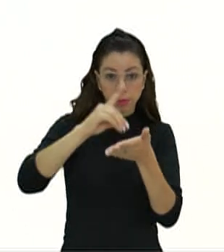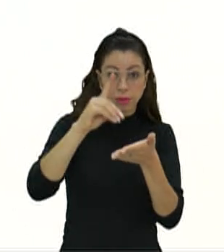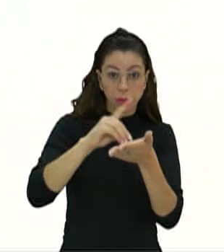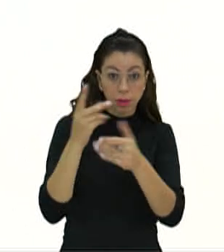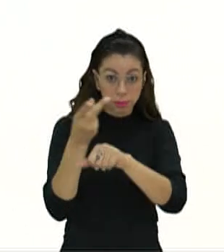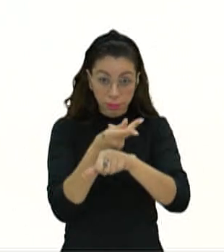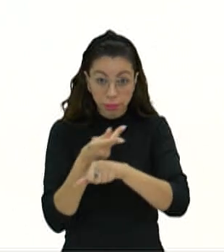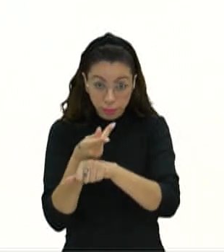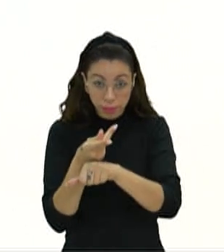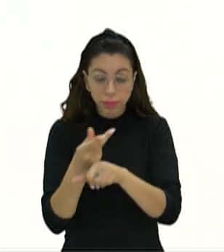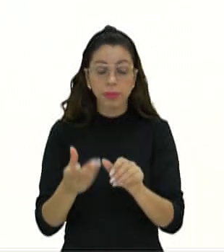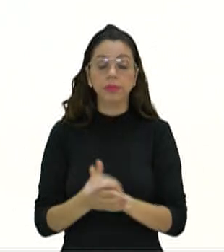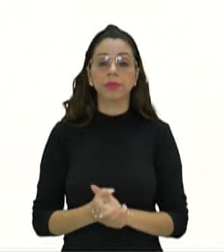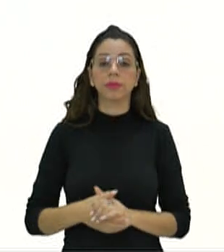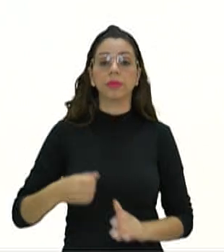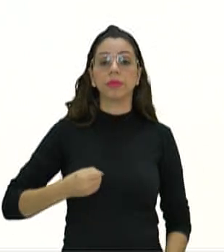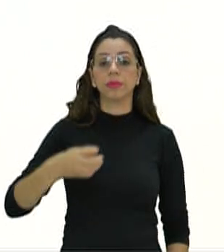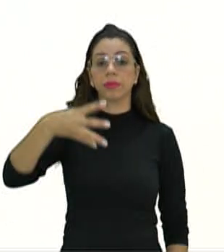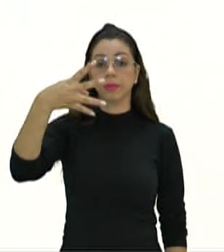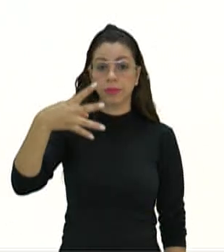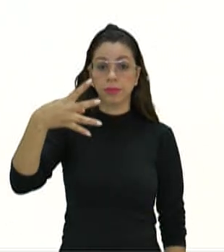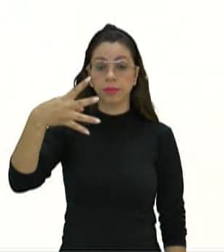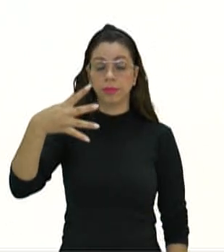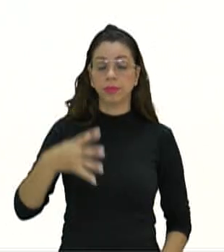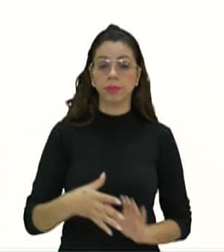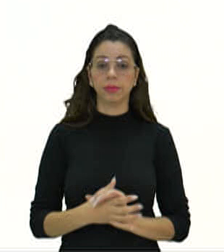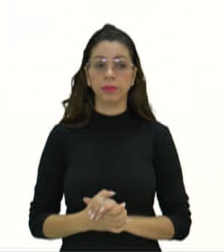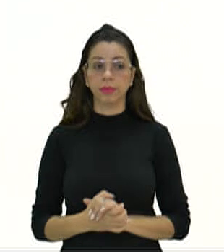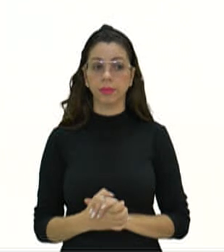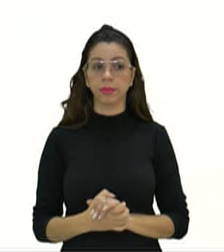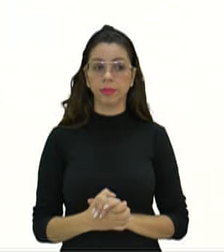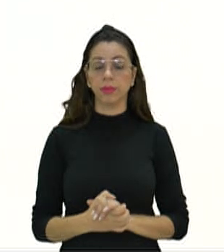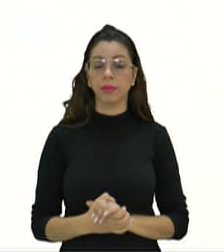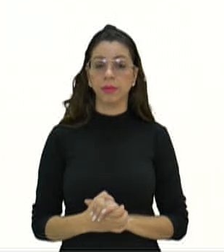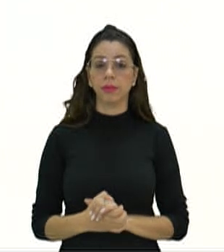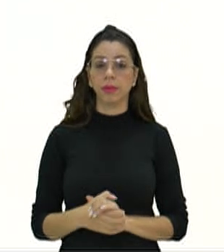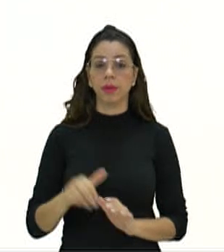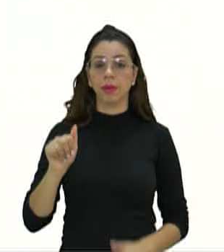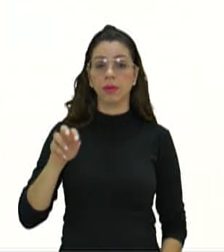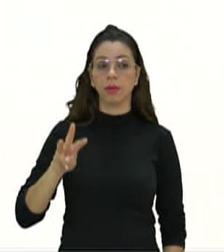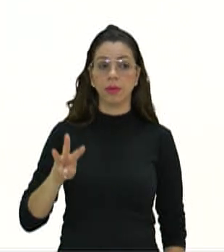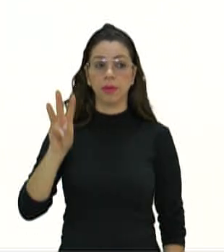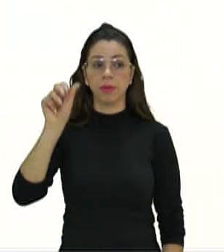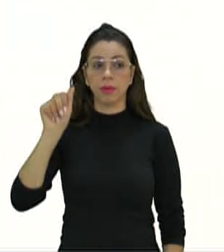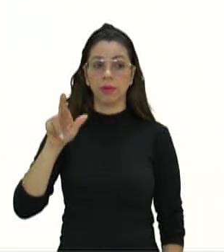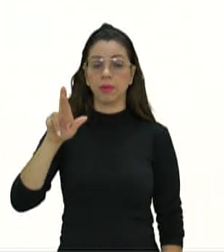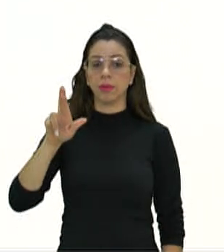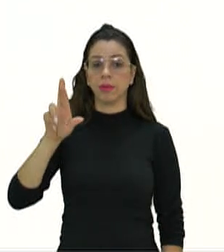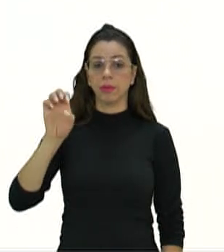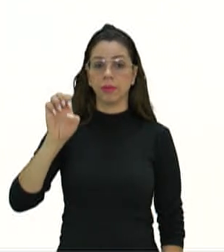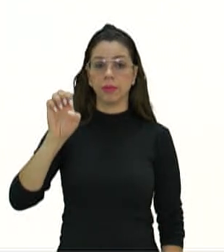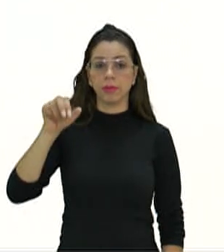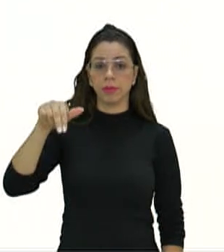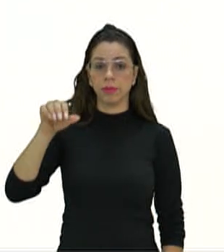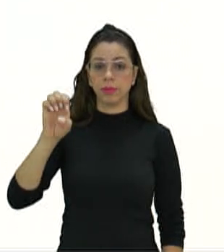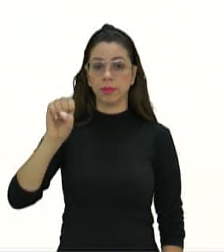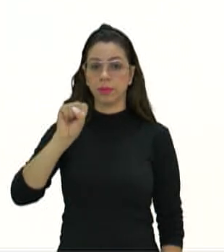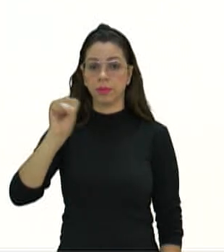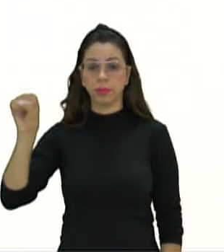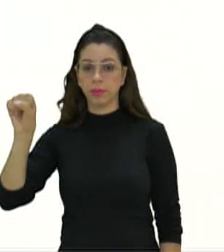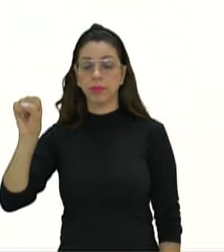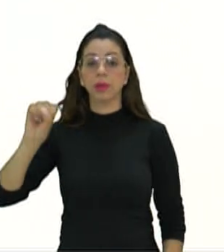aí, ok? E a número 4. A palavra awareness, que aparece na linha 2, ela tem o mesmo significado